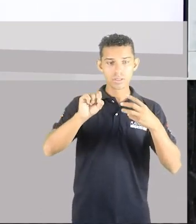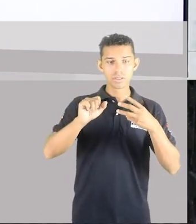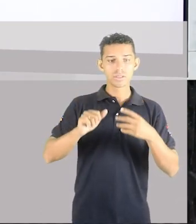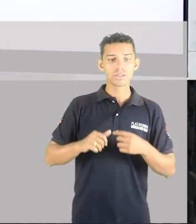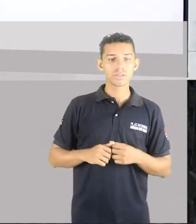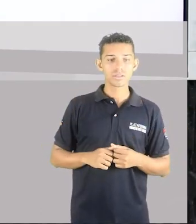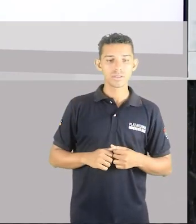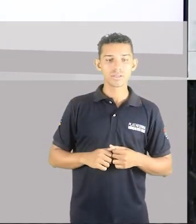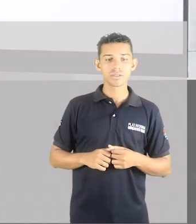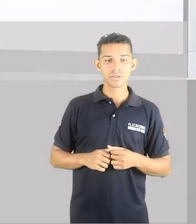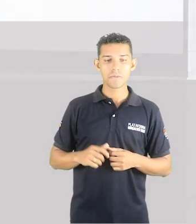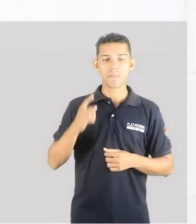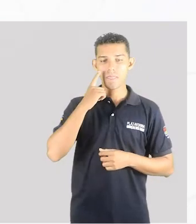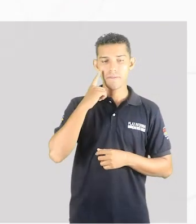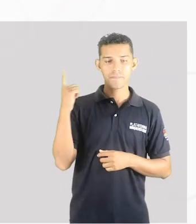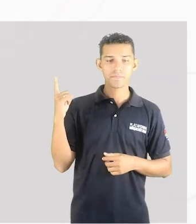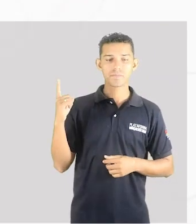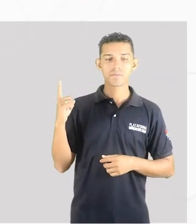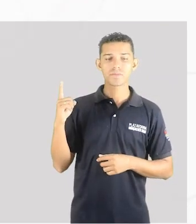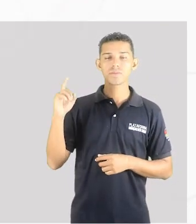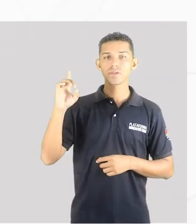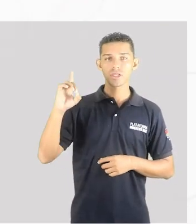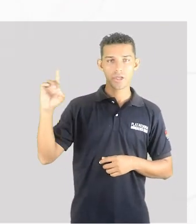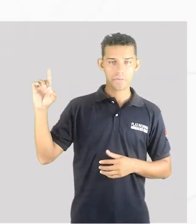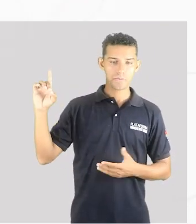Simples troca, síntese e síntese.